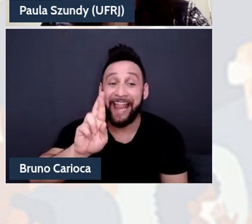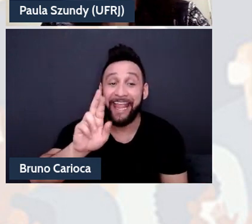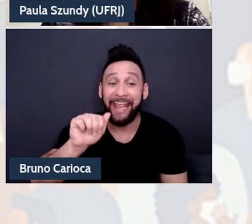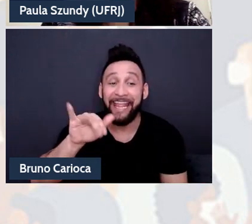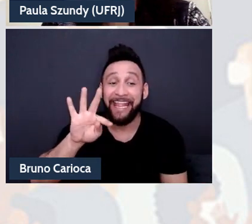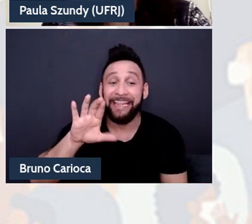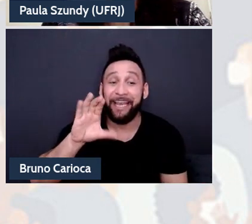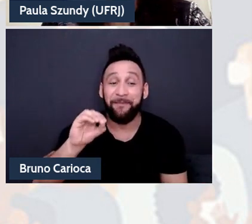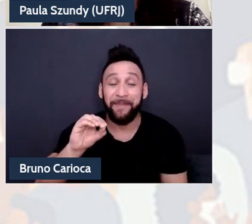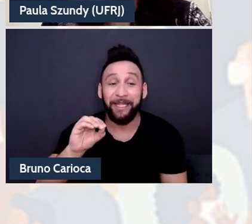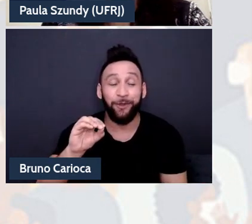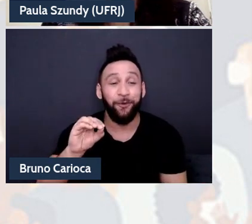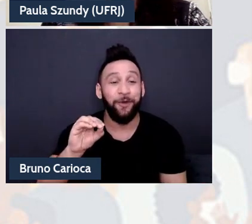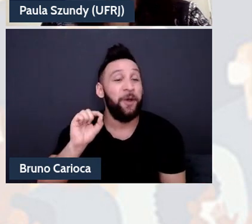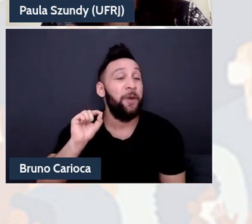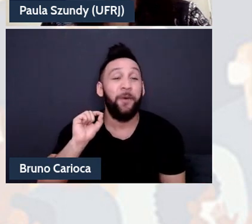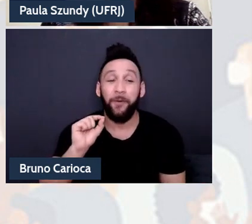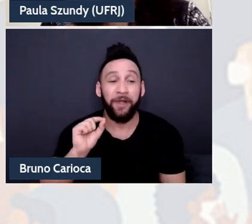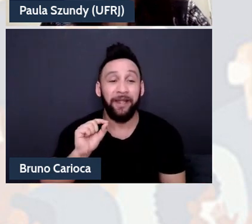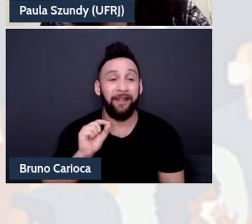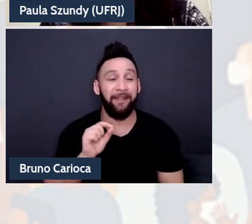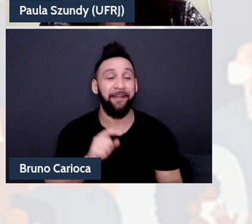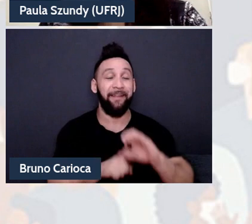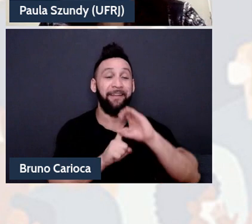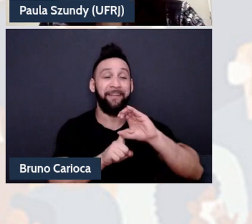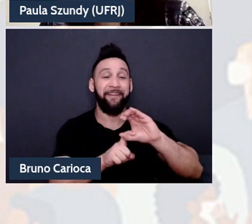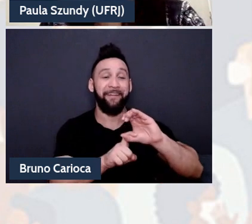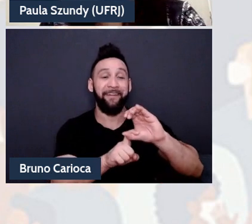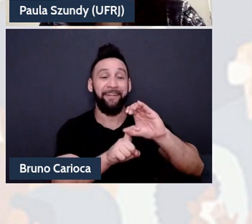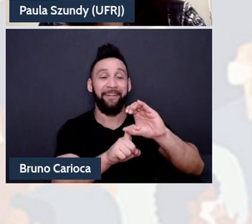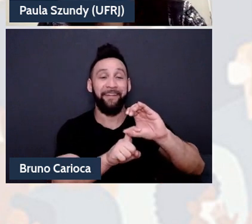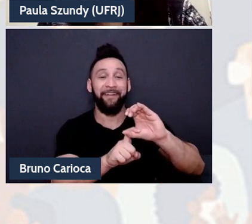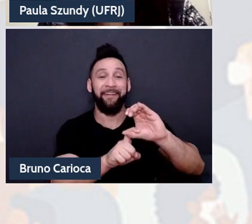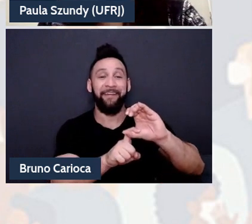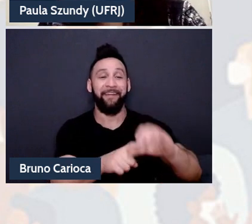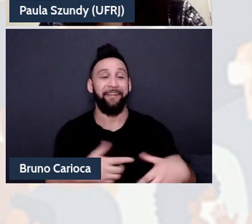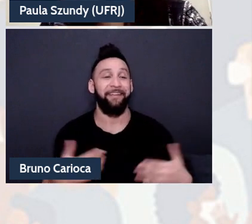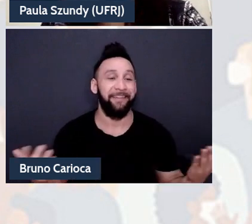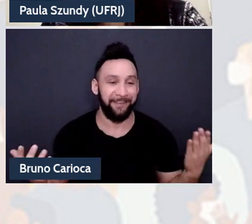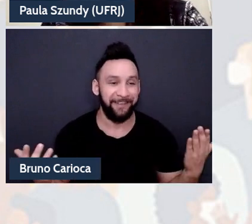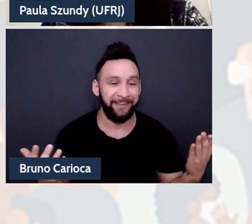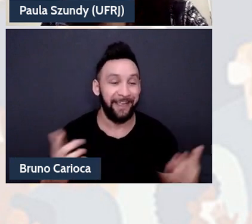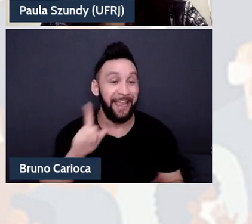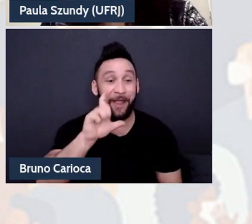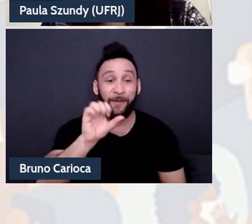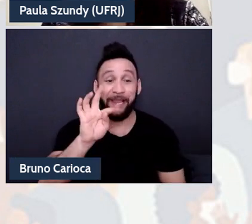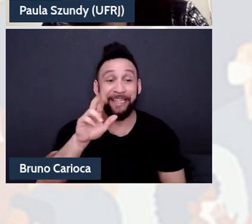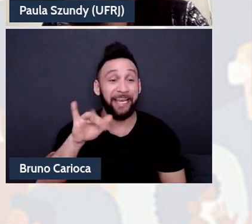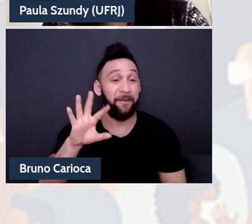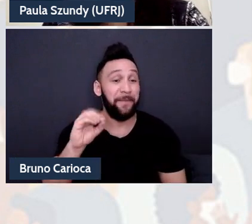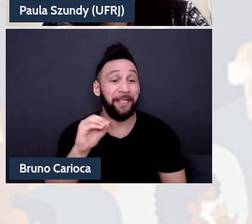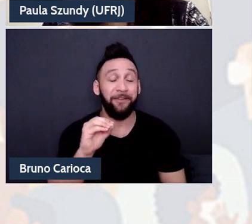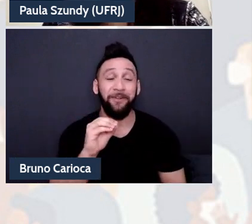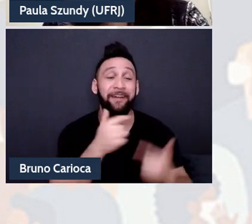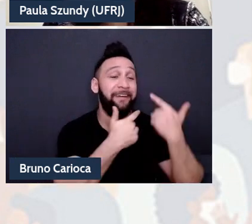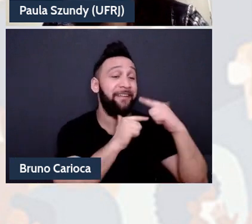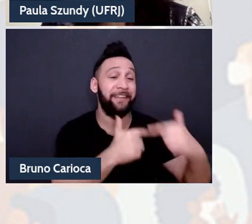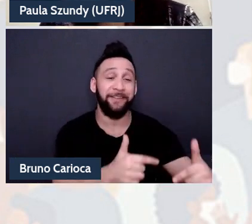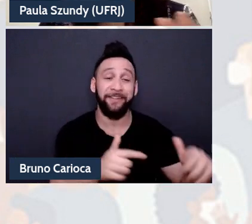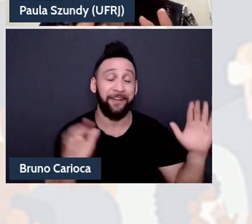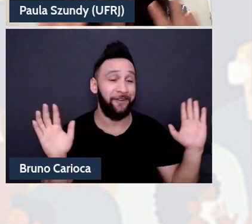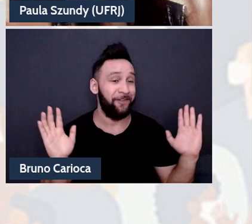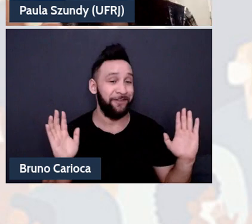explorar muito, né, mas os próprios eixos organizadores tratam o texto como unidade autônoma,